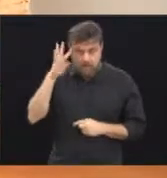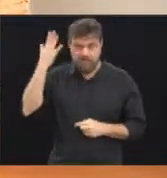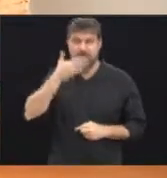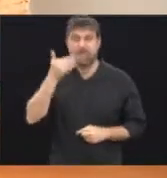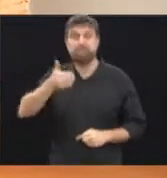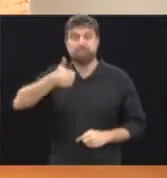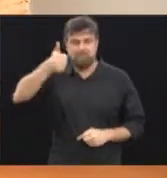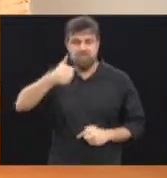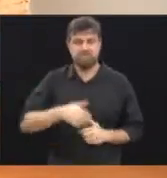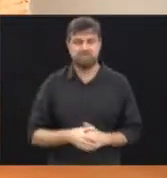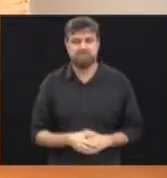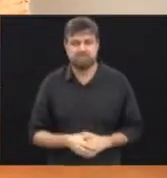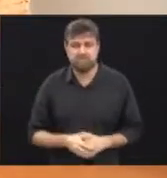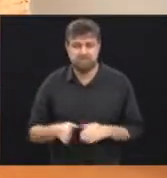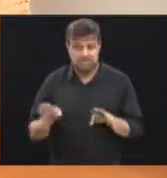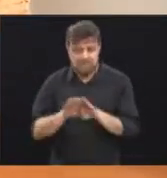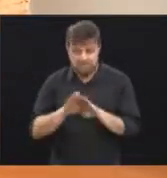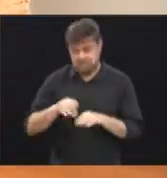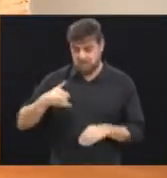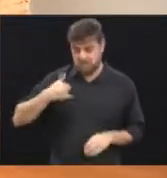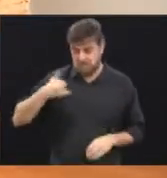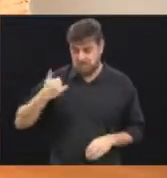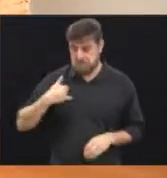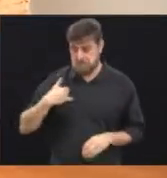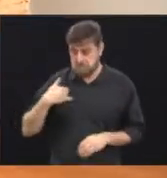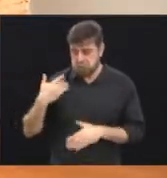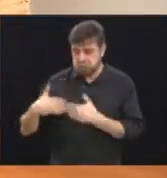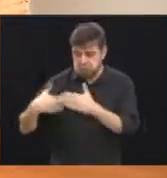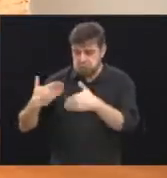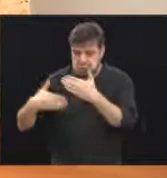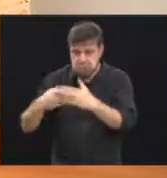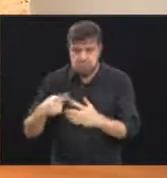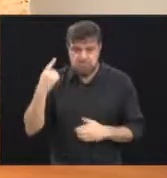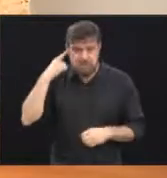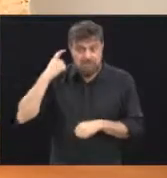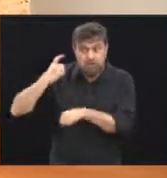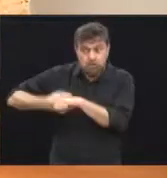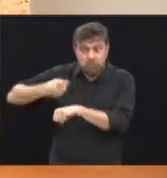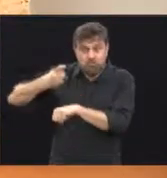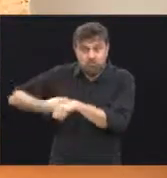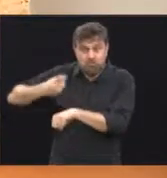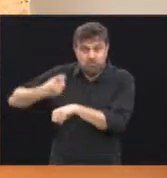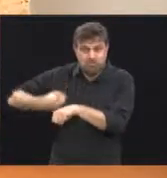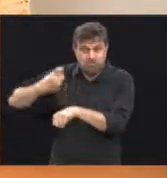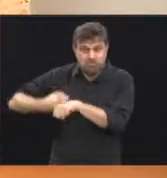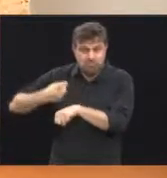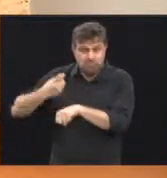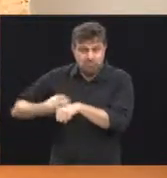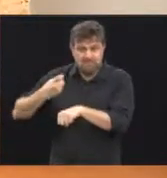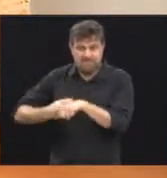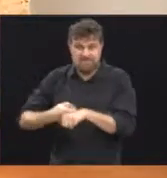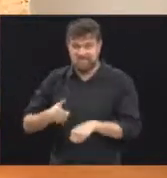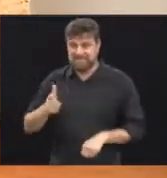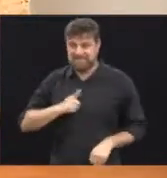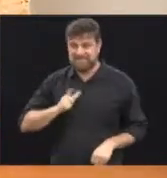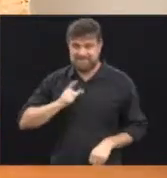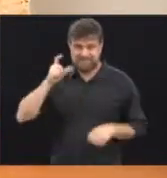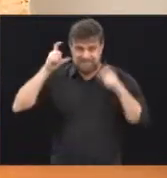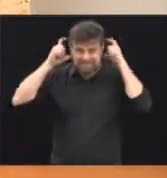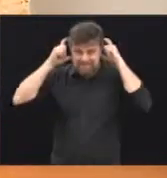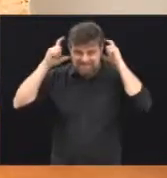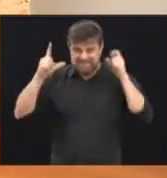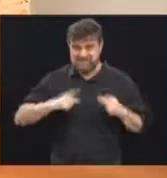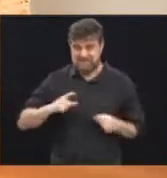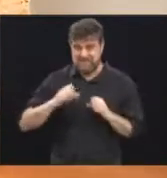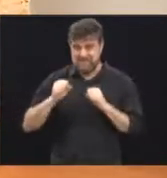Além disso, com a idade, a cartilagem vai ficando mais endurecida e toda a cartilagem tem um